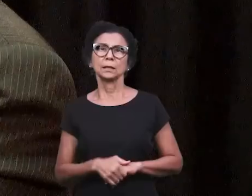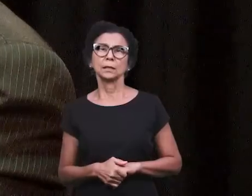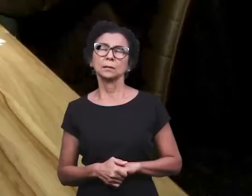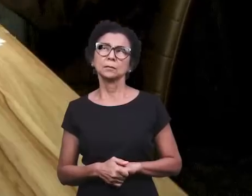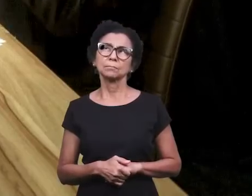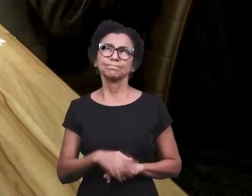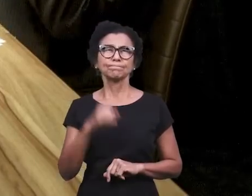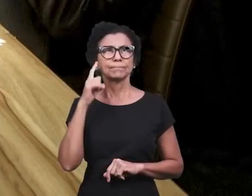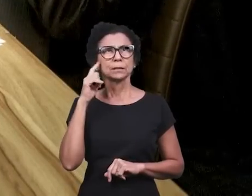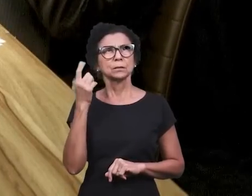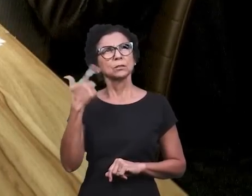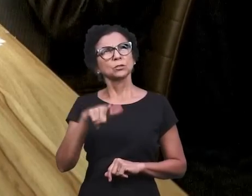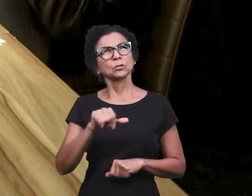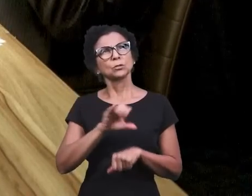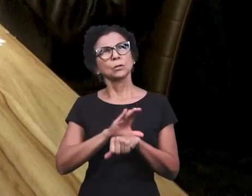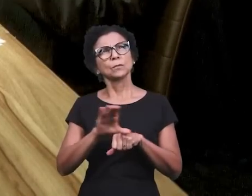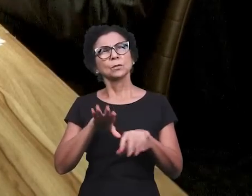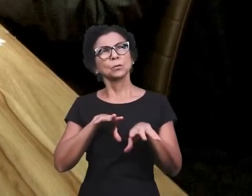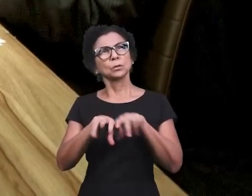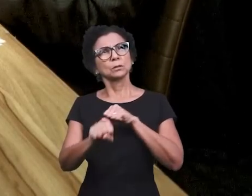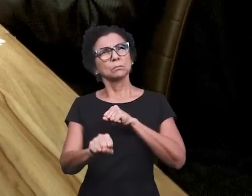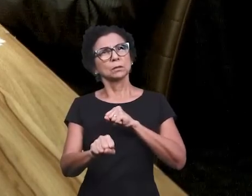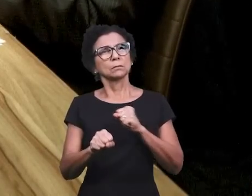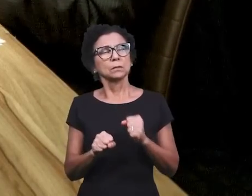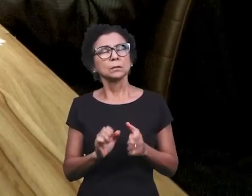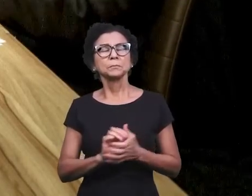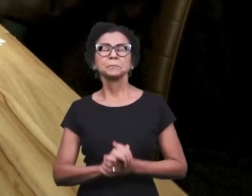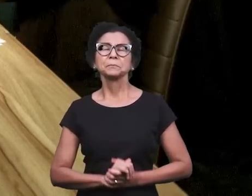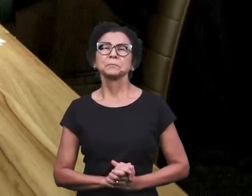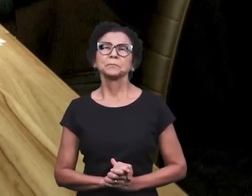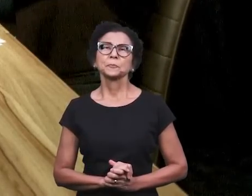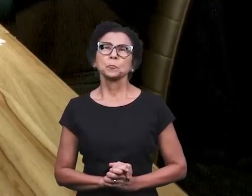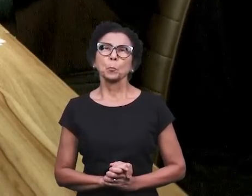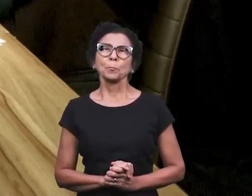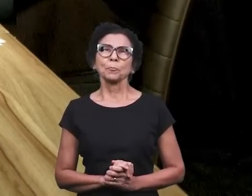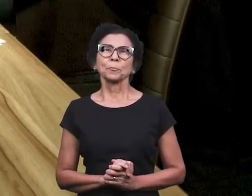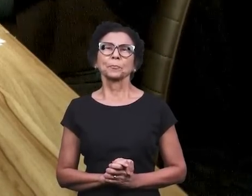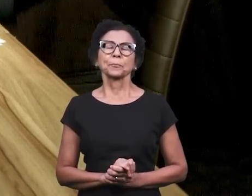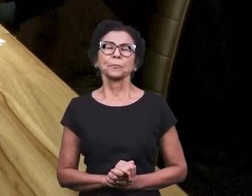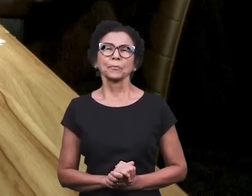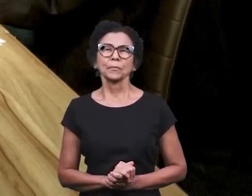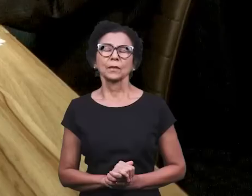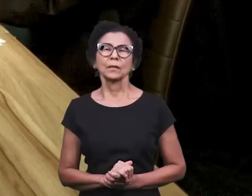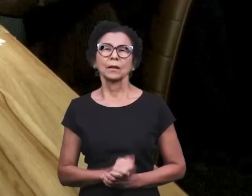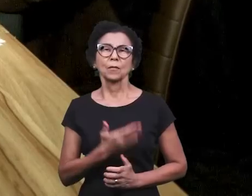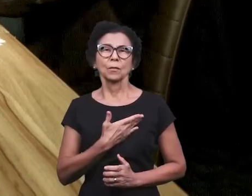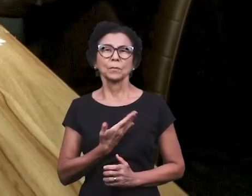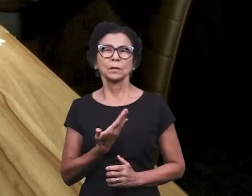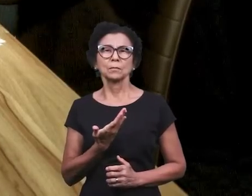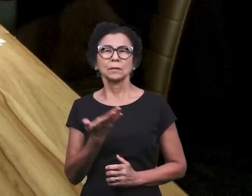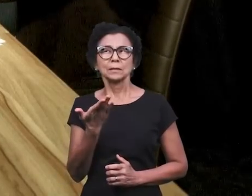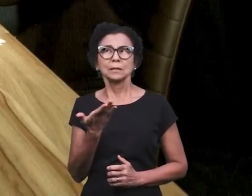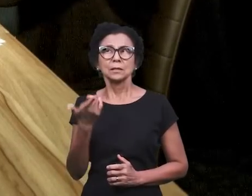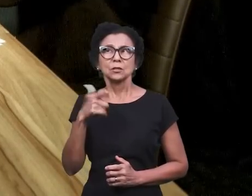novo. Porque lá atrás havia sido subjúdice, que era uma coisa precária. Agora não era mais subjúdice. Agora não era, então vou fazer de novo. Então eles eram os meus espias